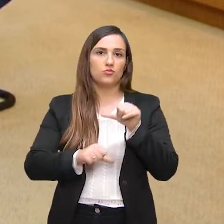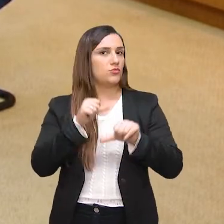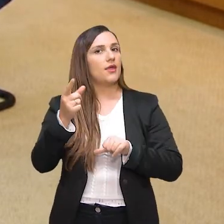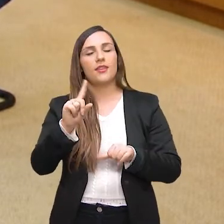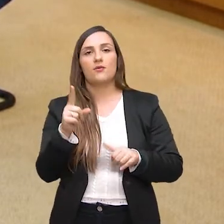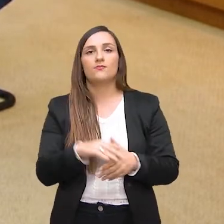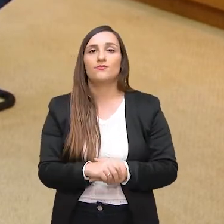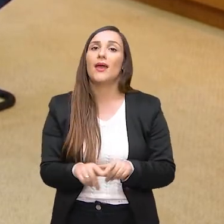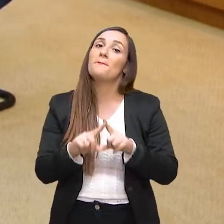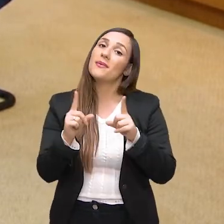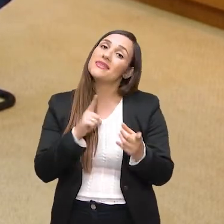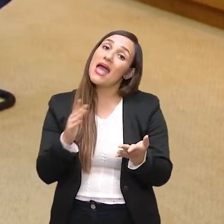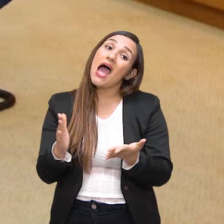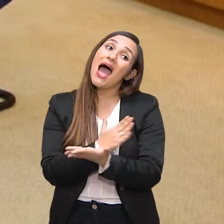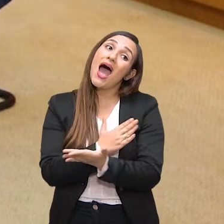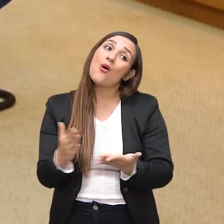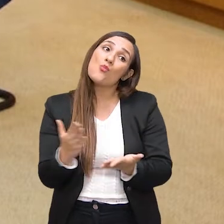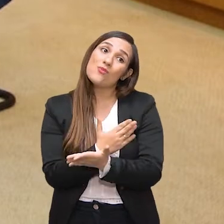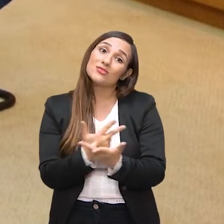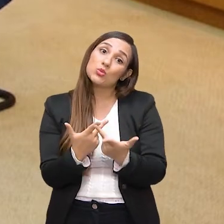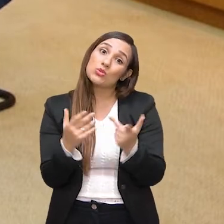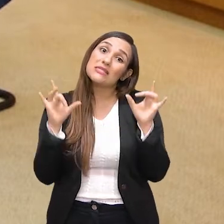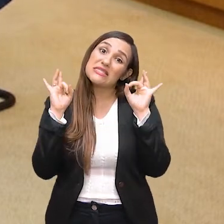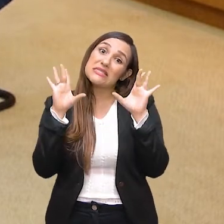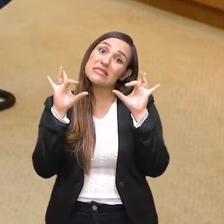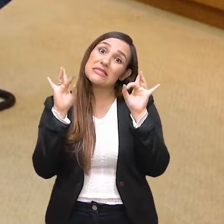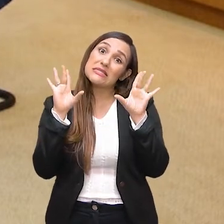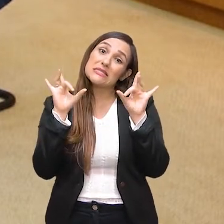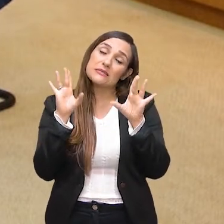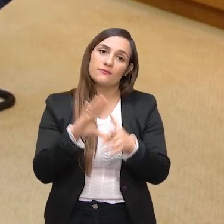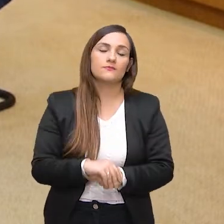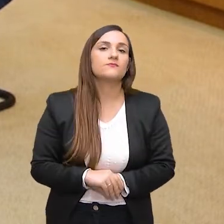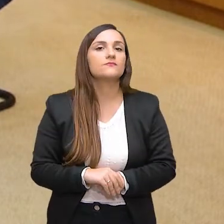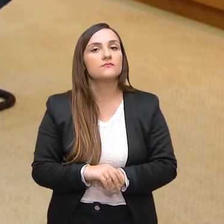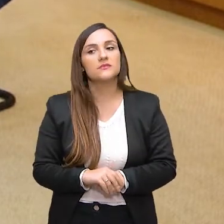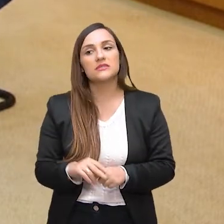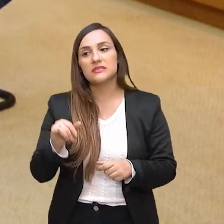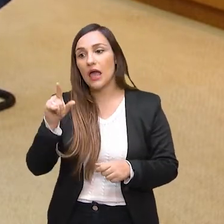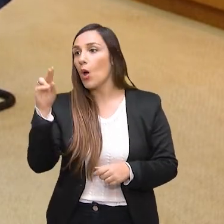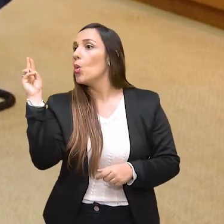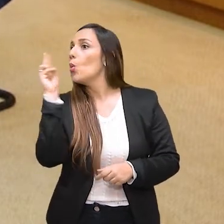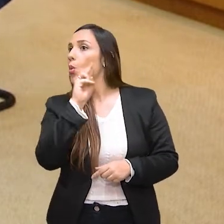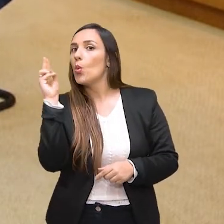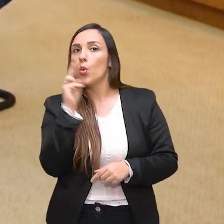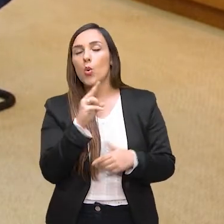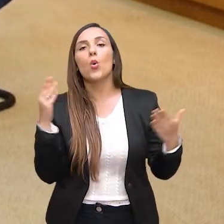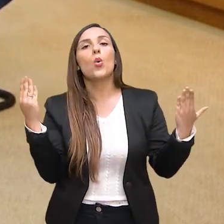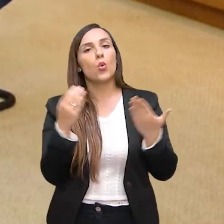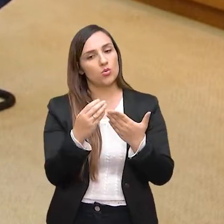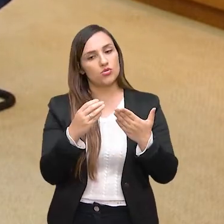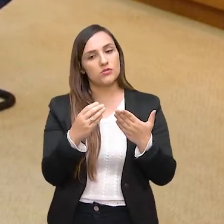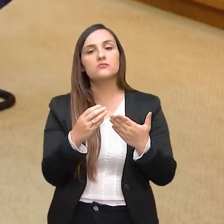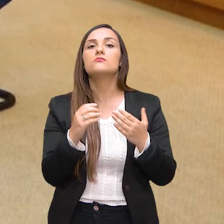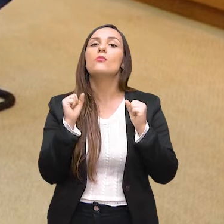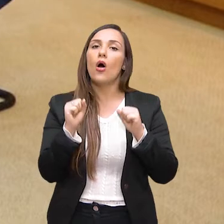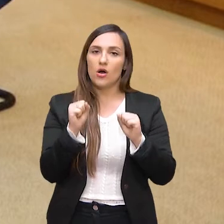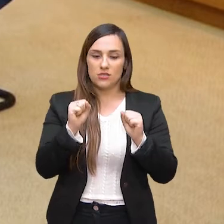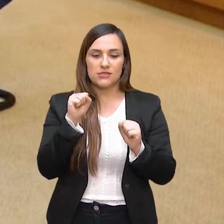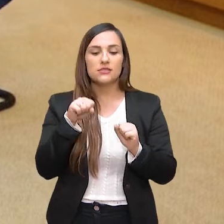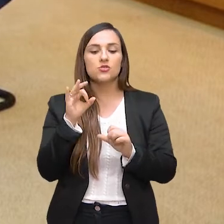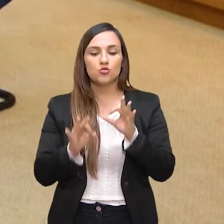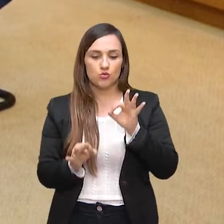em algumas situações, provada uma situação de emergência, hoje o Código permite que o juiz altere os